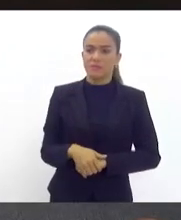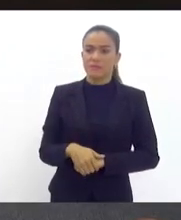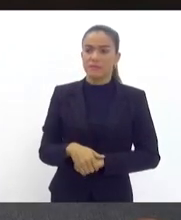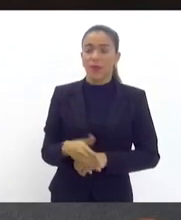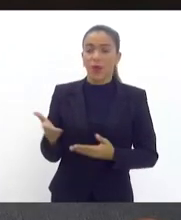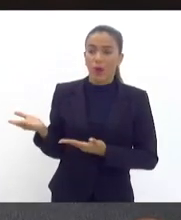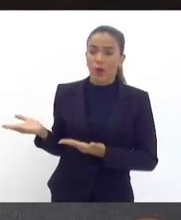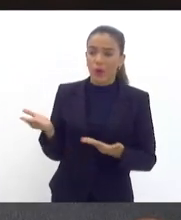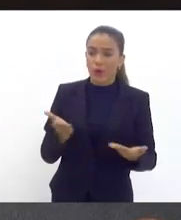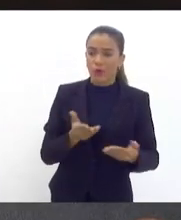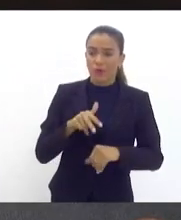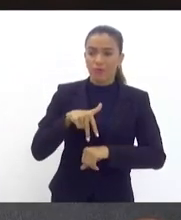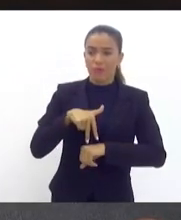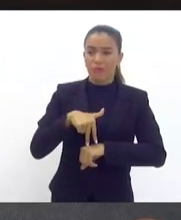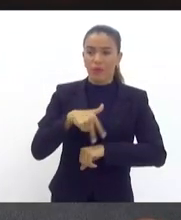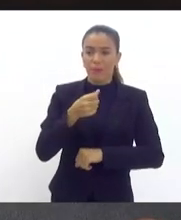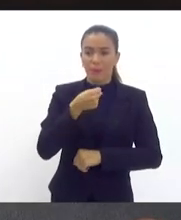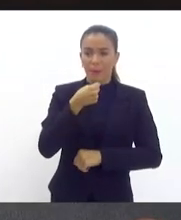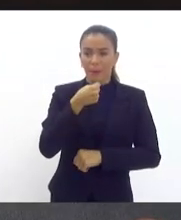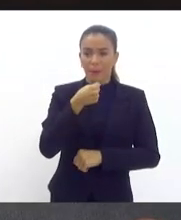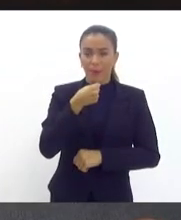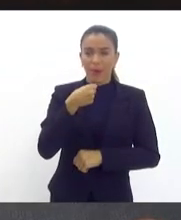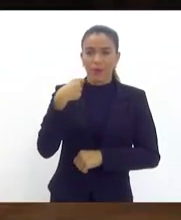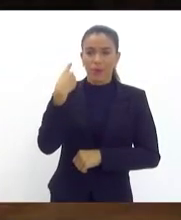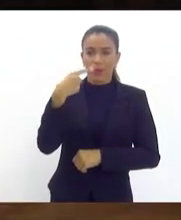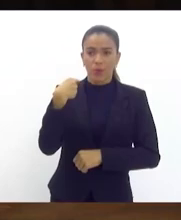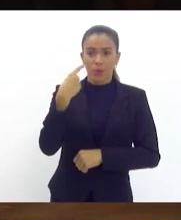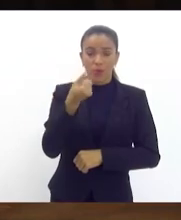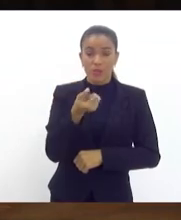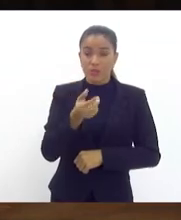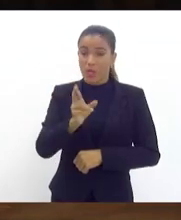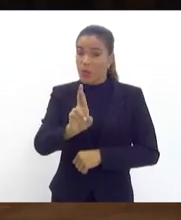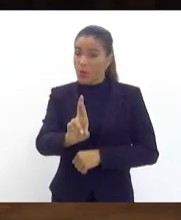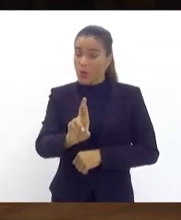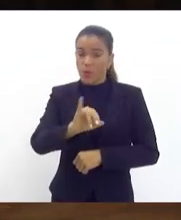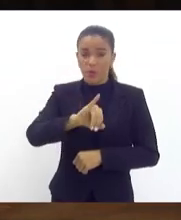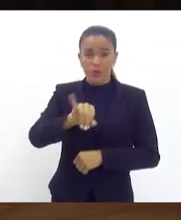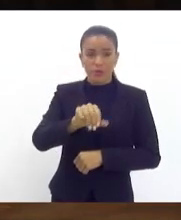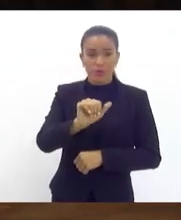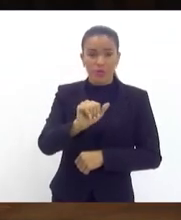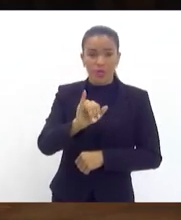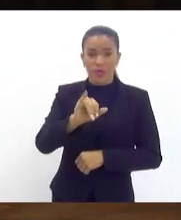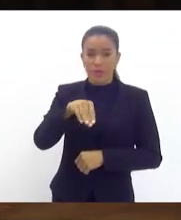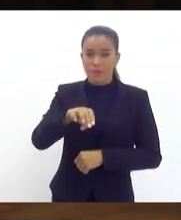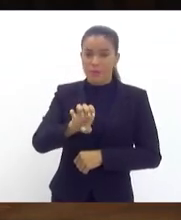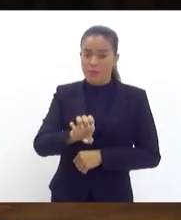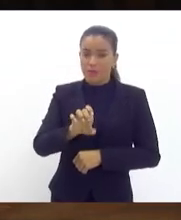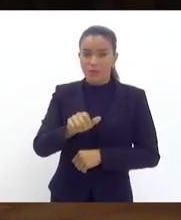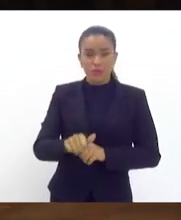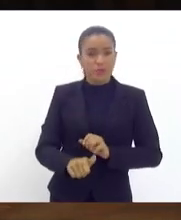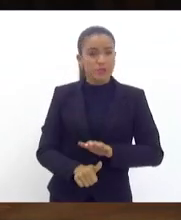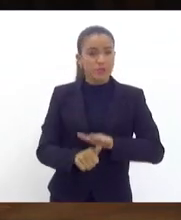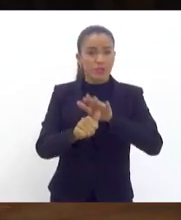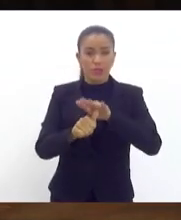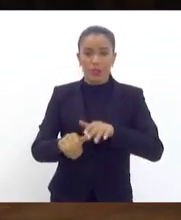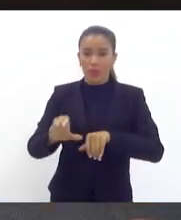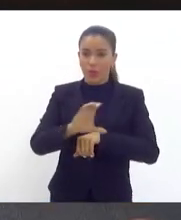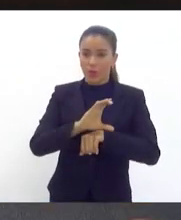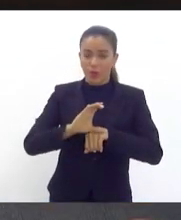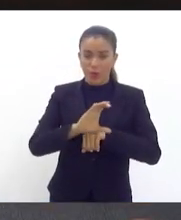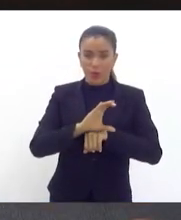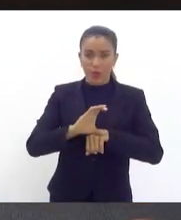passa a palavra então para o doutor para o senhor Jaime Miranda Presidente do Conselho comunitário de segurança